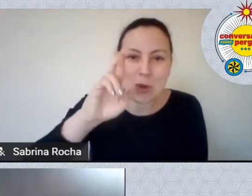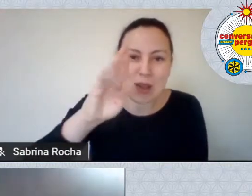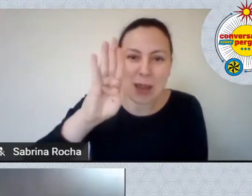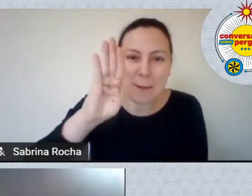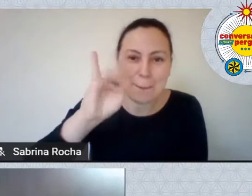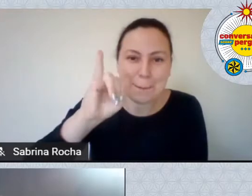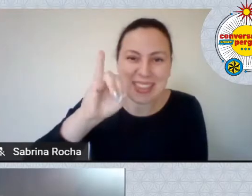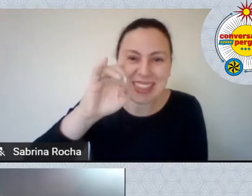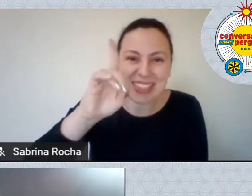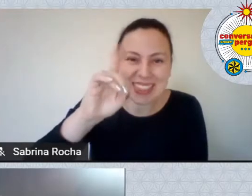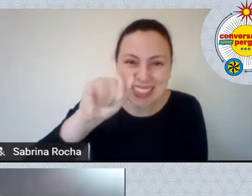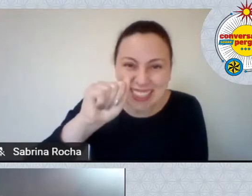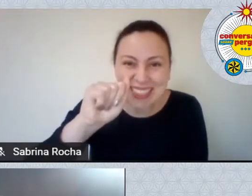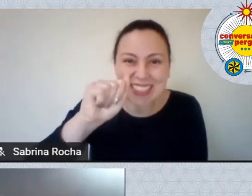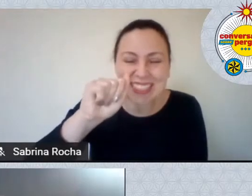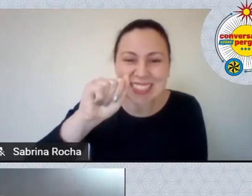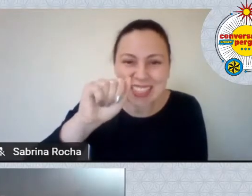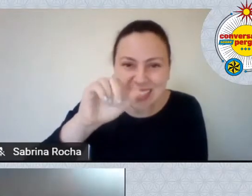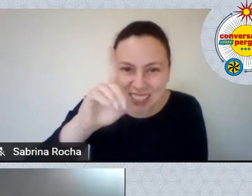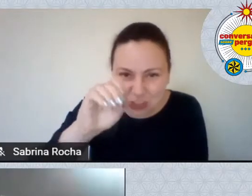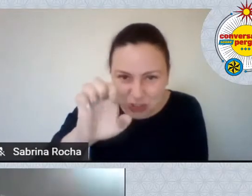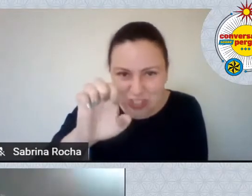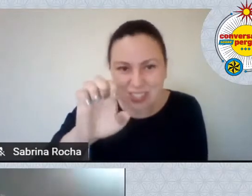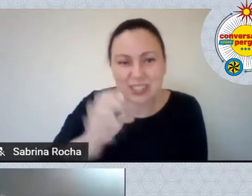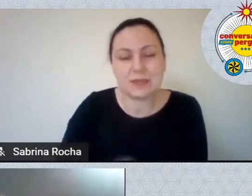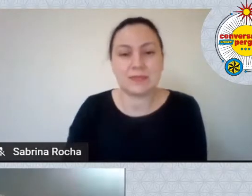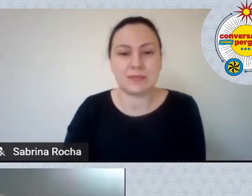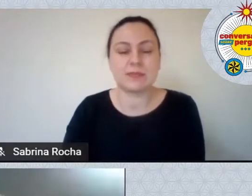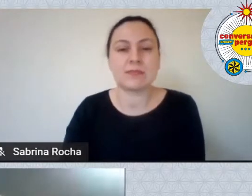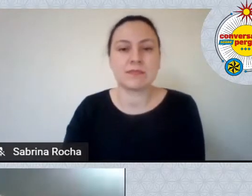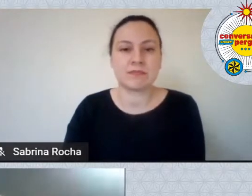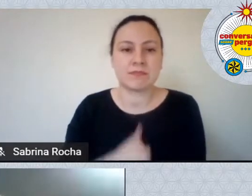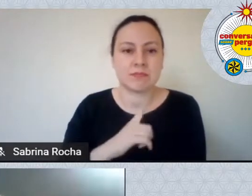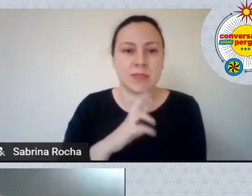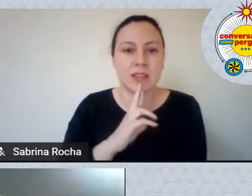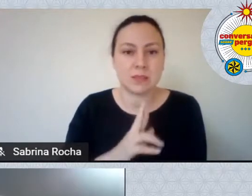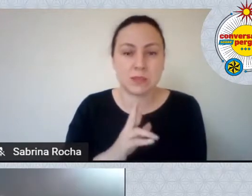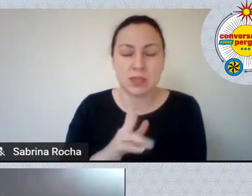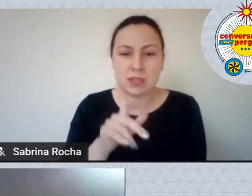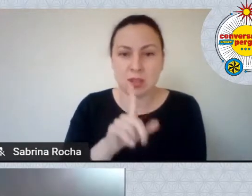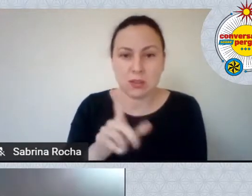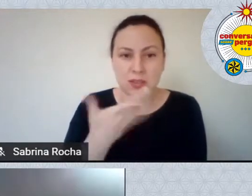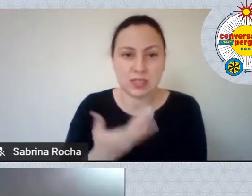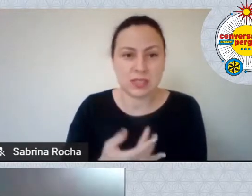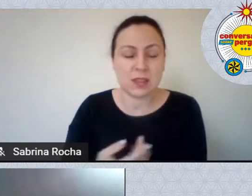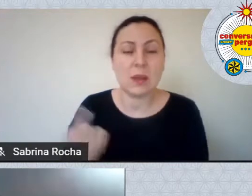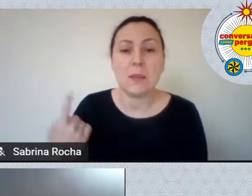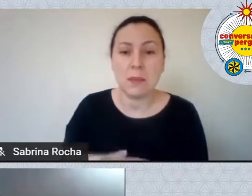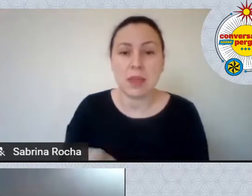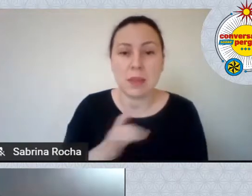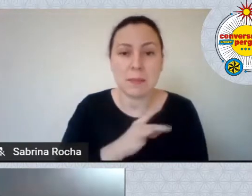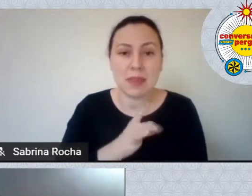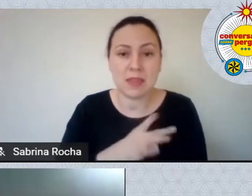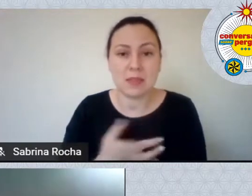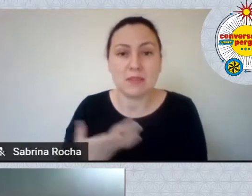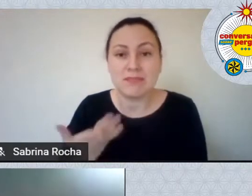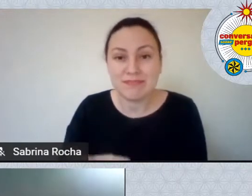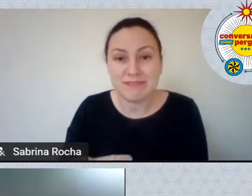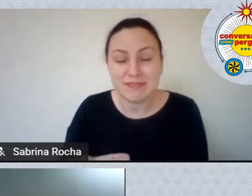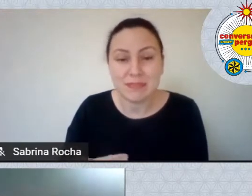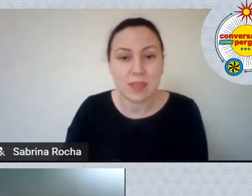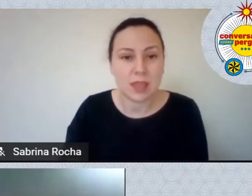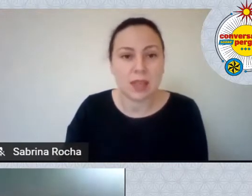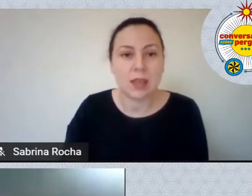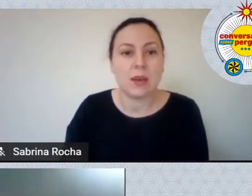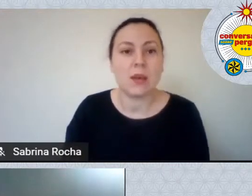E aí eu fico pensando que tem uma resposta muito óbvia para essa pergunta, né? Por que temos tanto medo? Porque somos mortais e